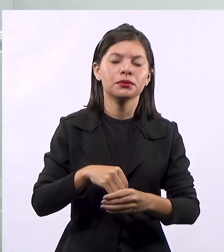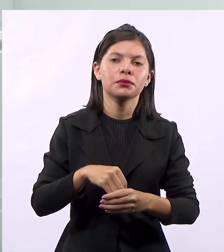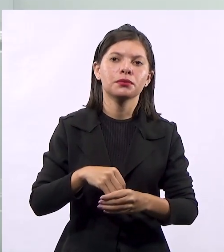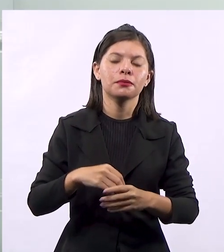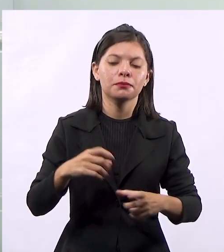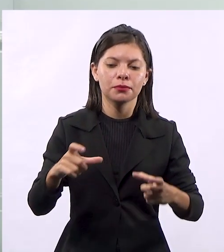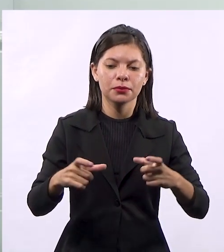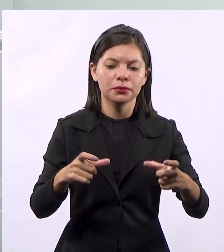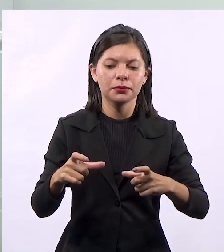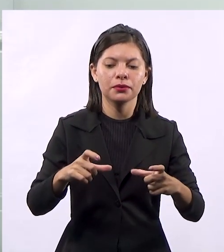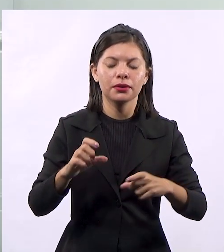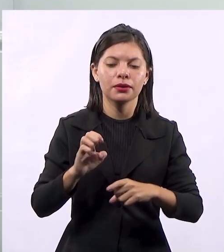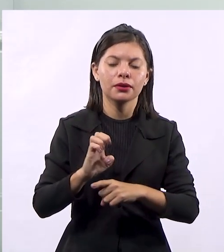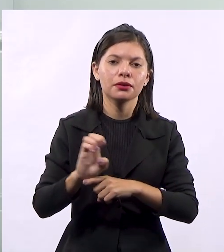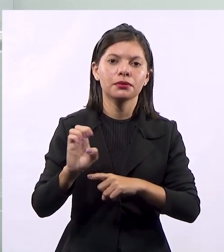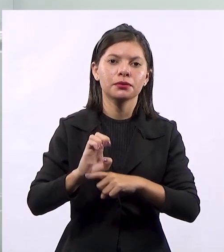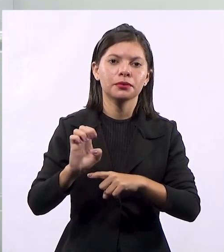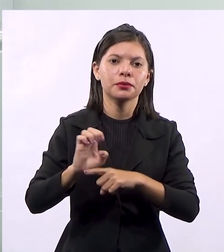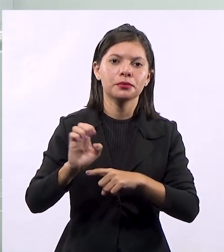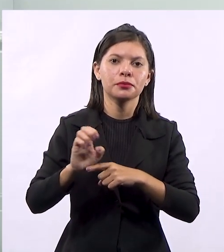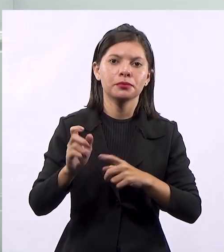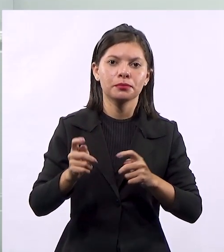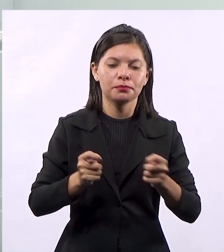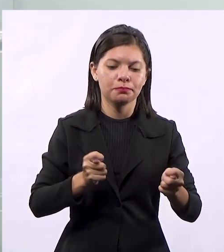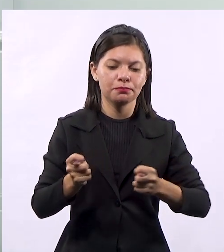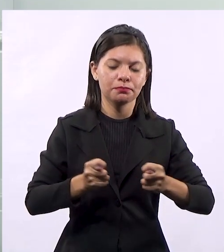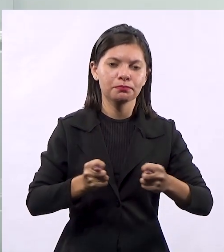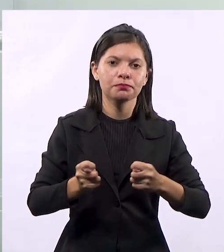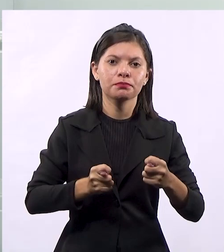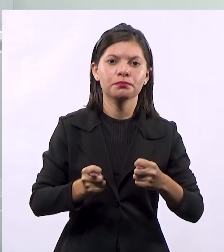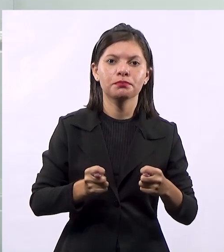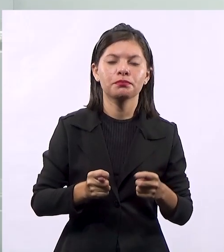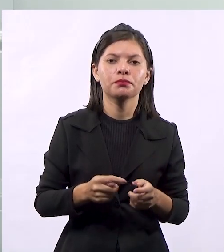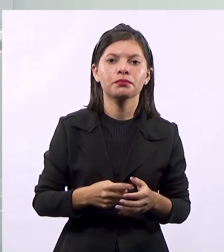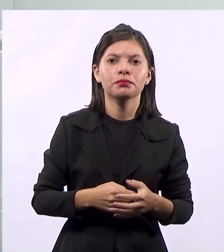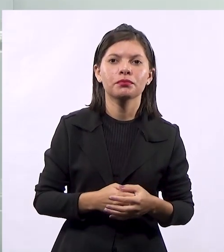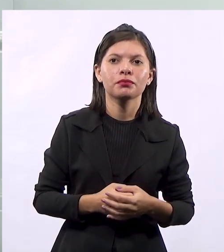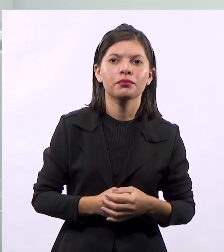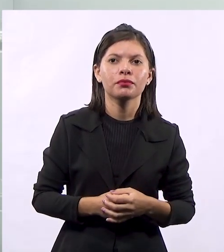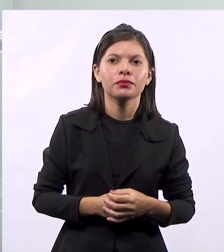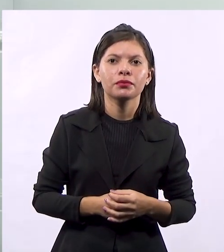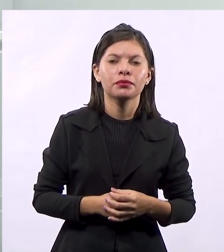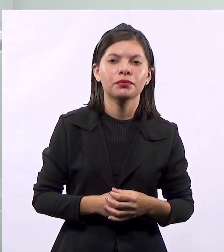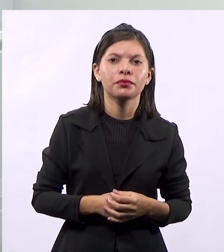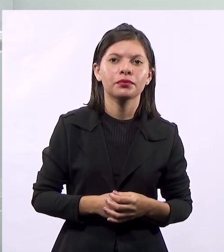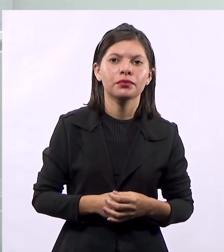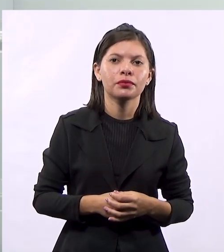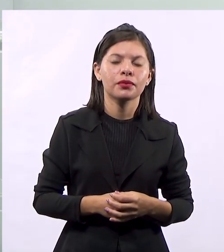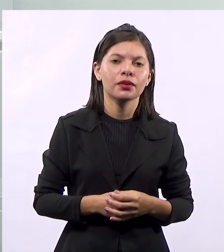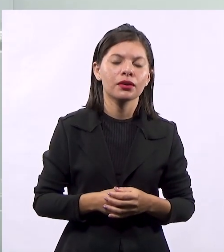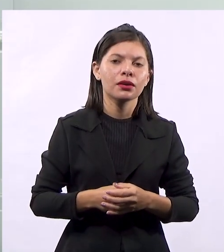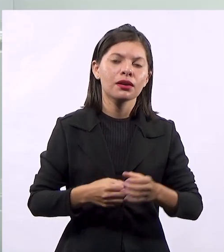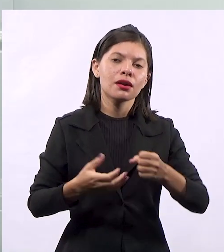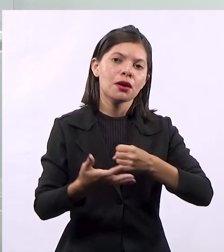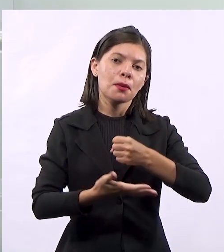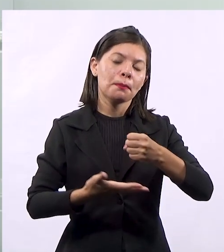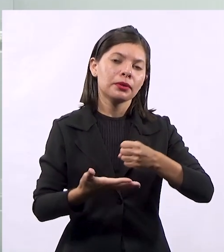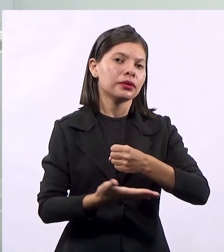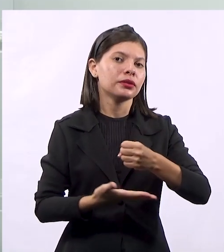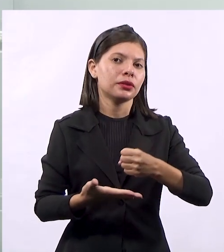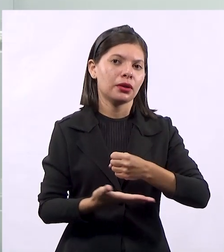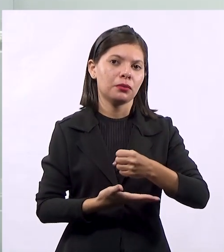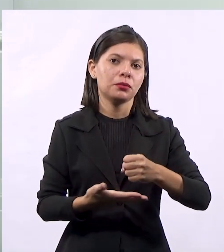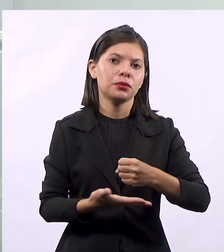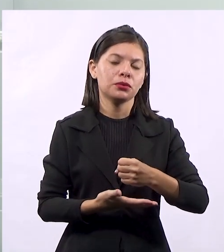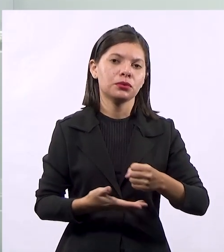formado do ponto de vista profissional para que ele atue na estrutura econômica da região, da localidade, do